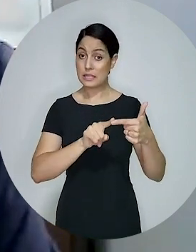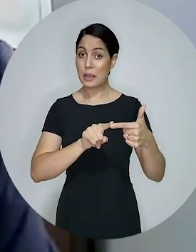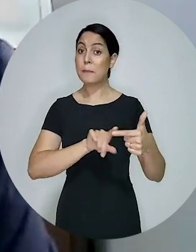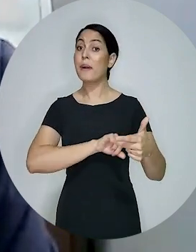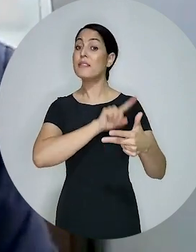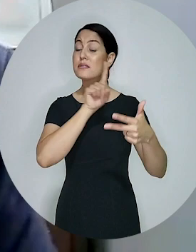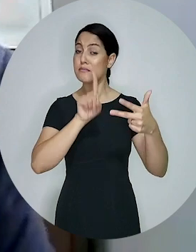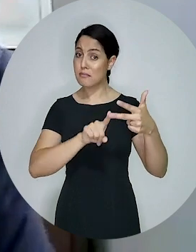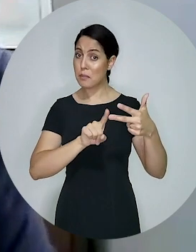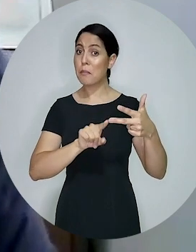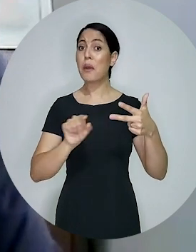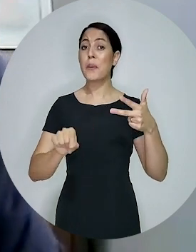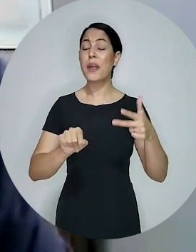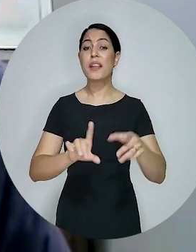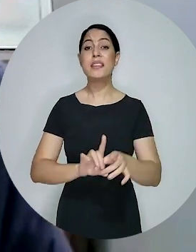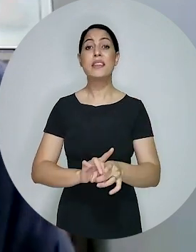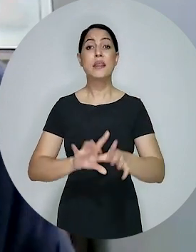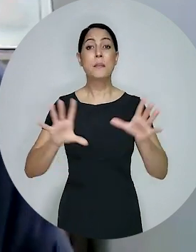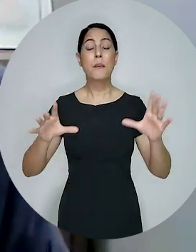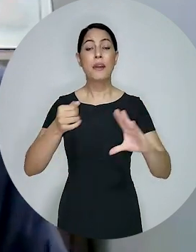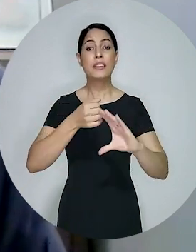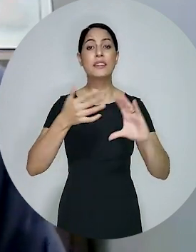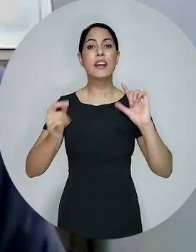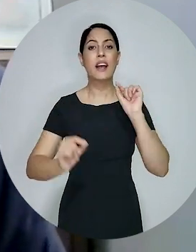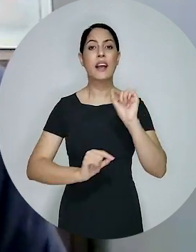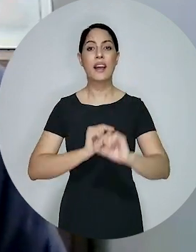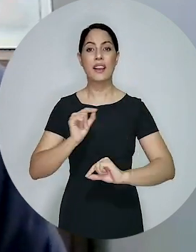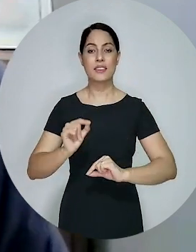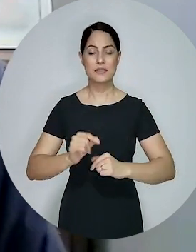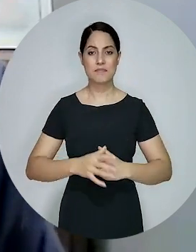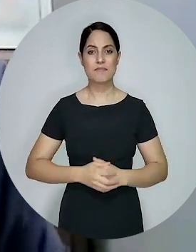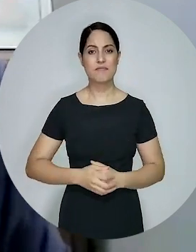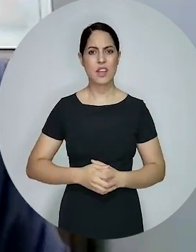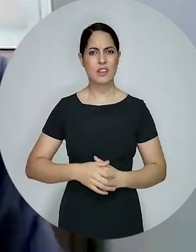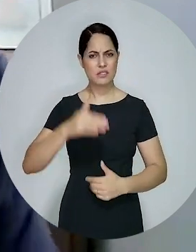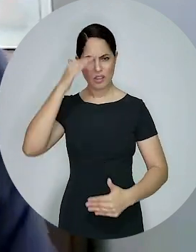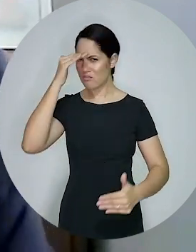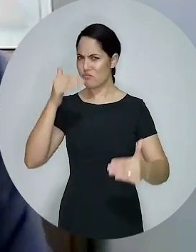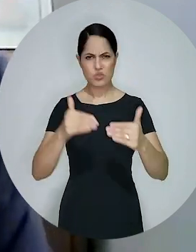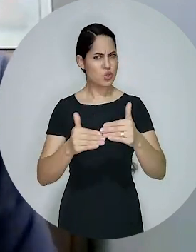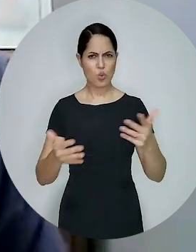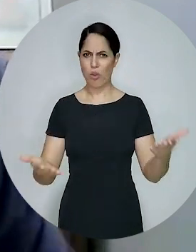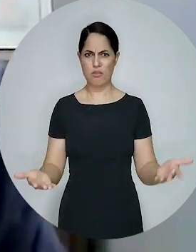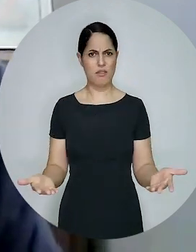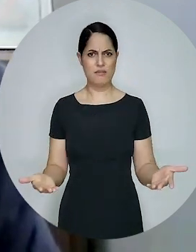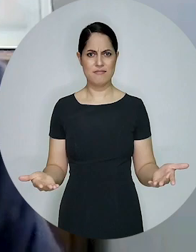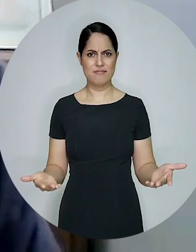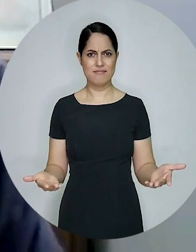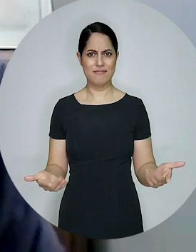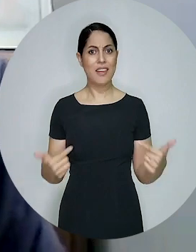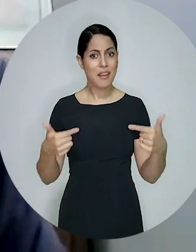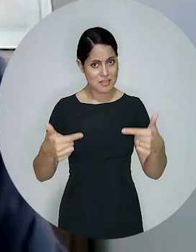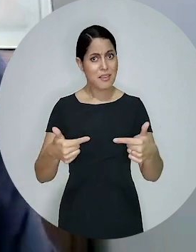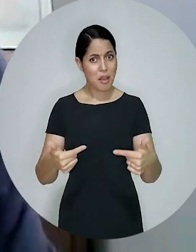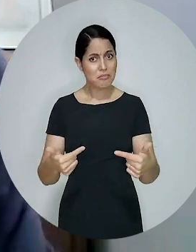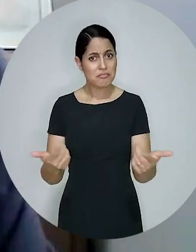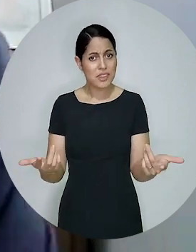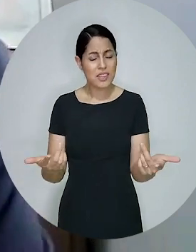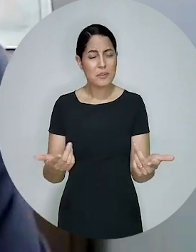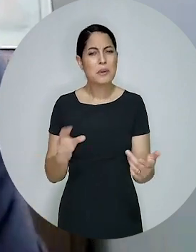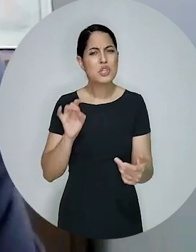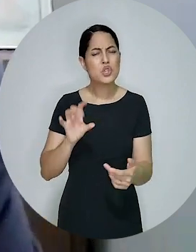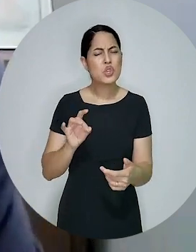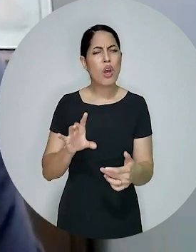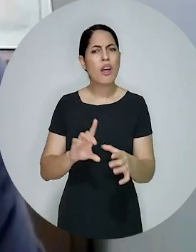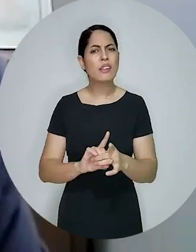Mas, além disso, a democracia também se caracteriza pela legitimação do dissenso. Quando a gente fala